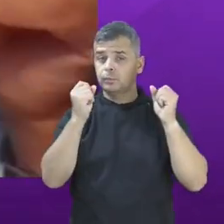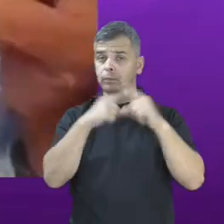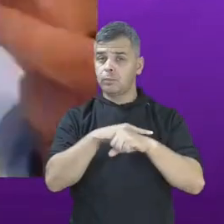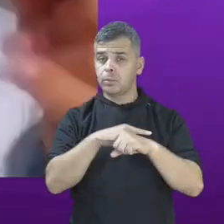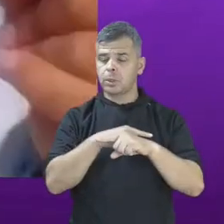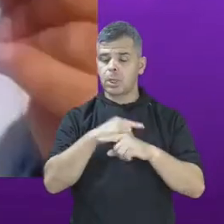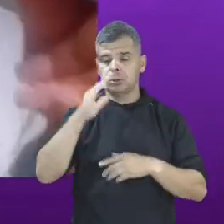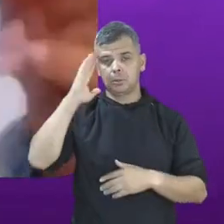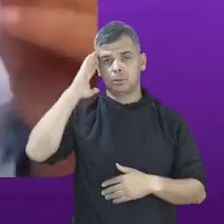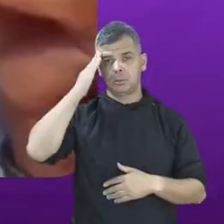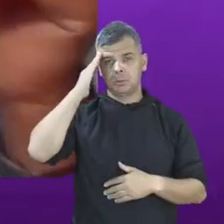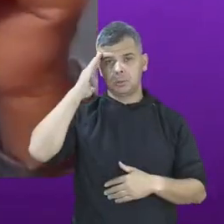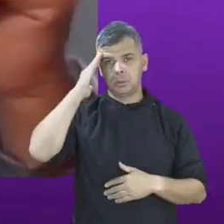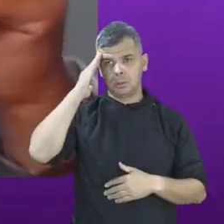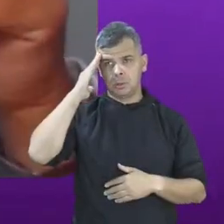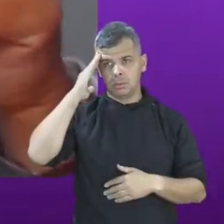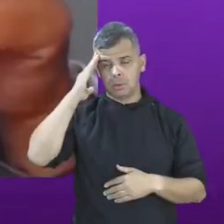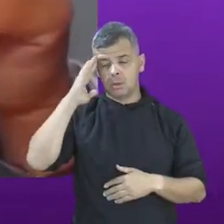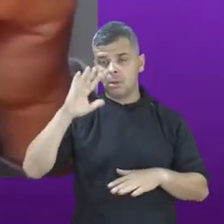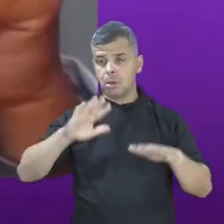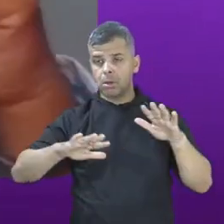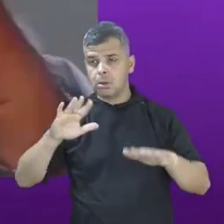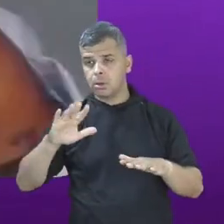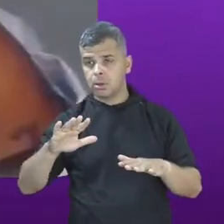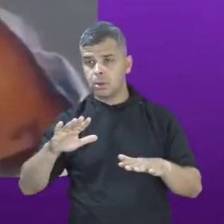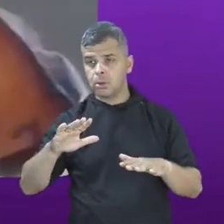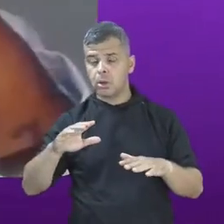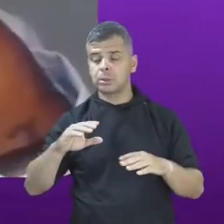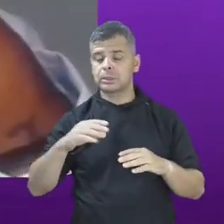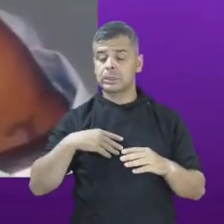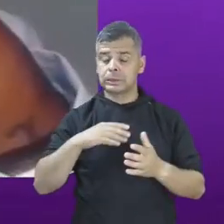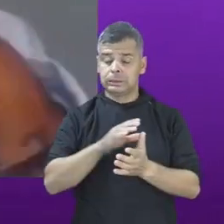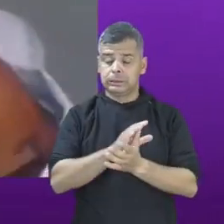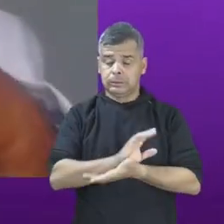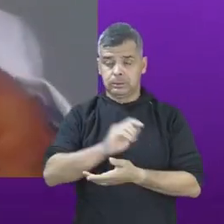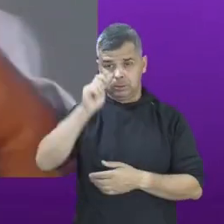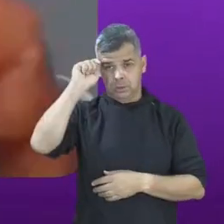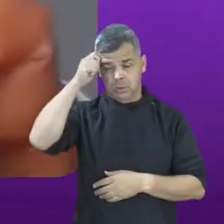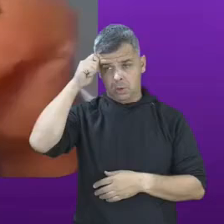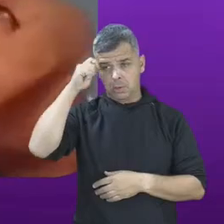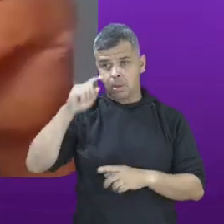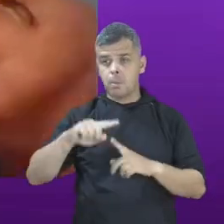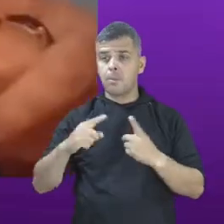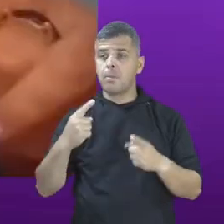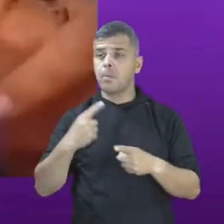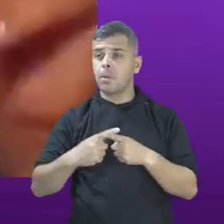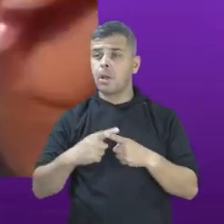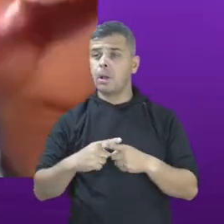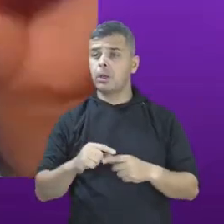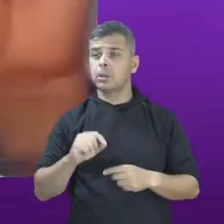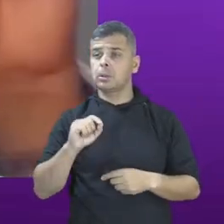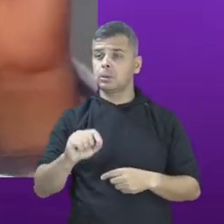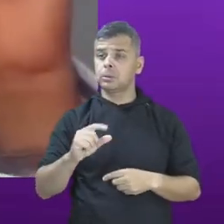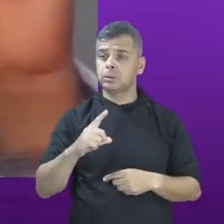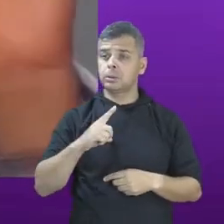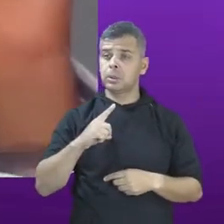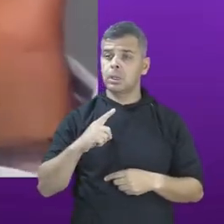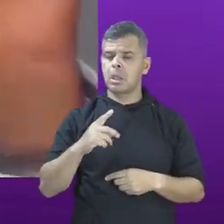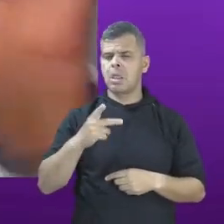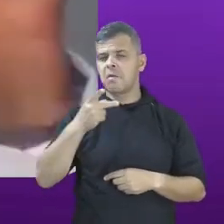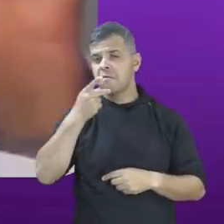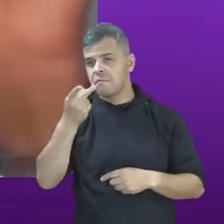de compreender que determinado ato discriminatório se configura como racismo exatamente por conta dessas